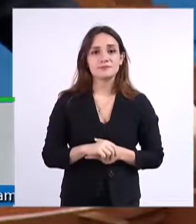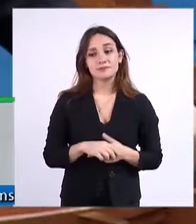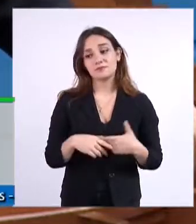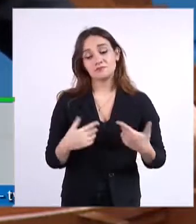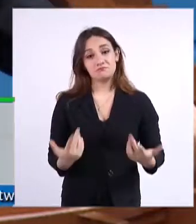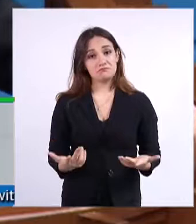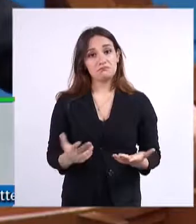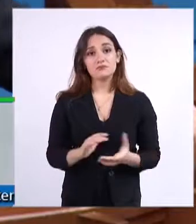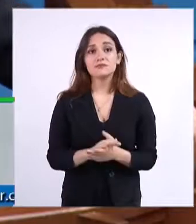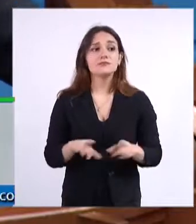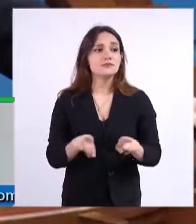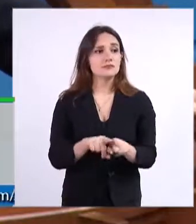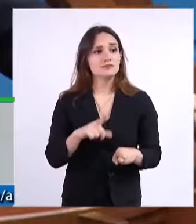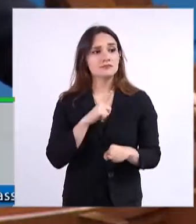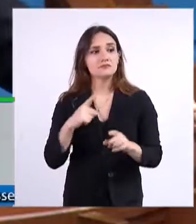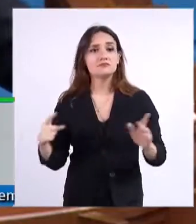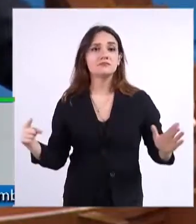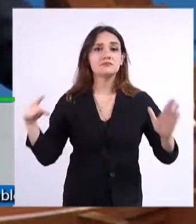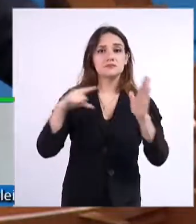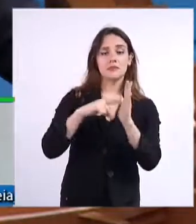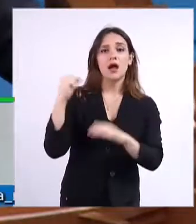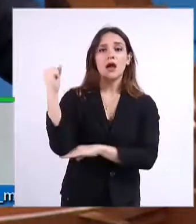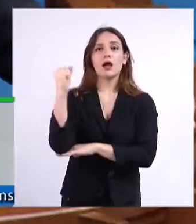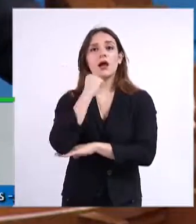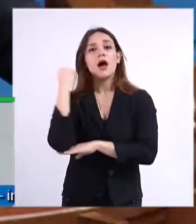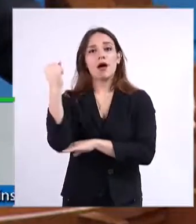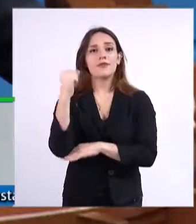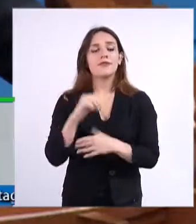e denúncias graves